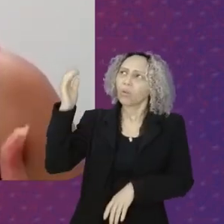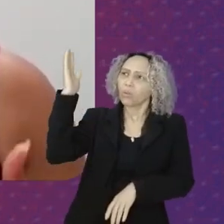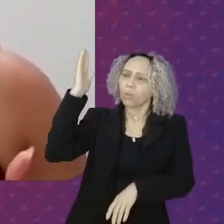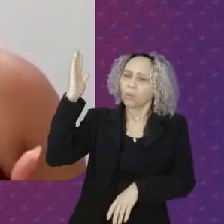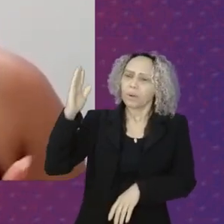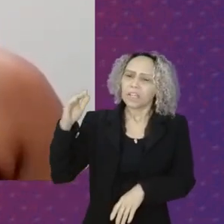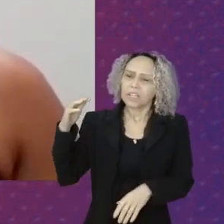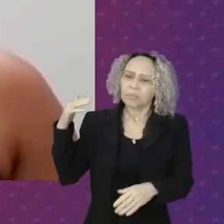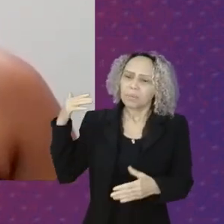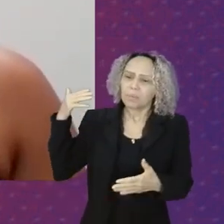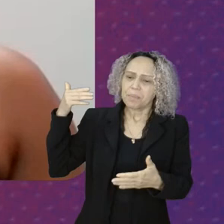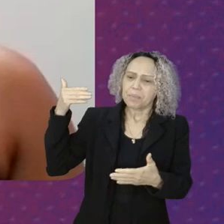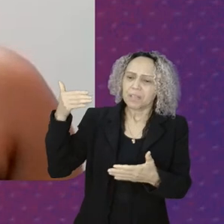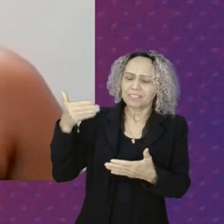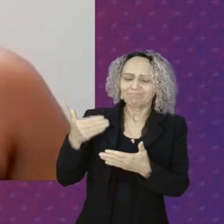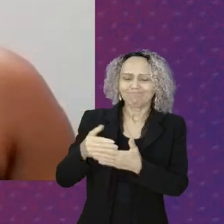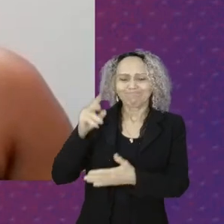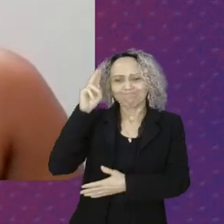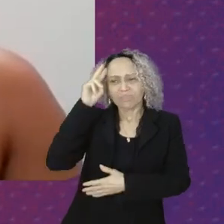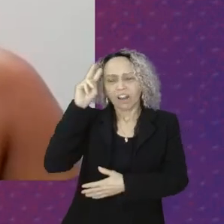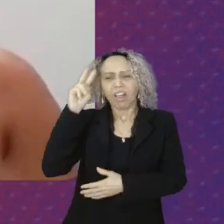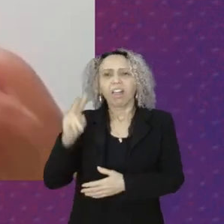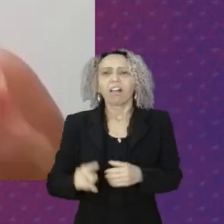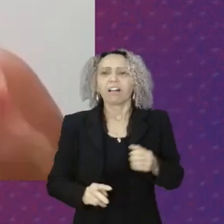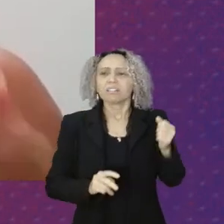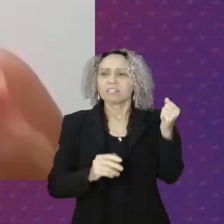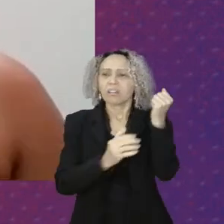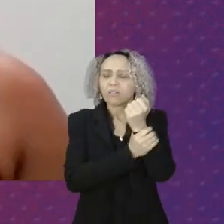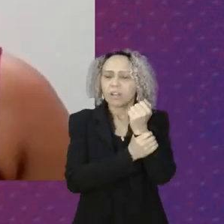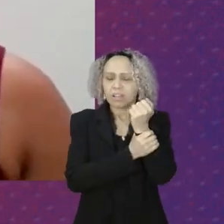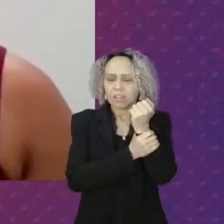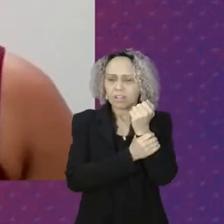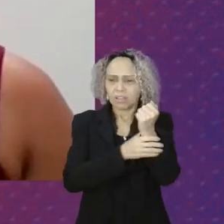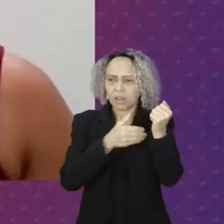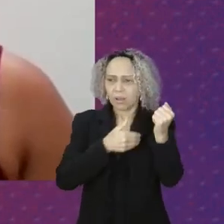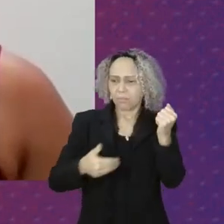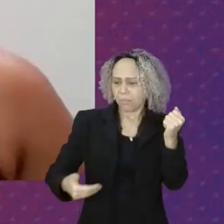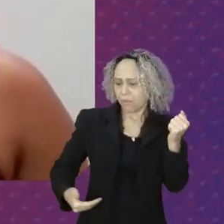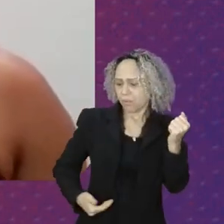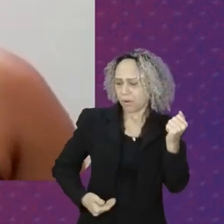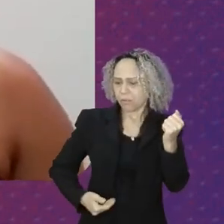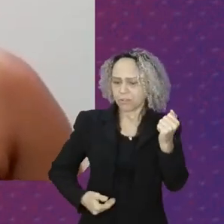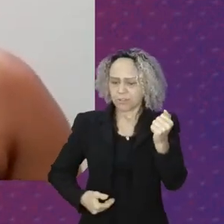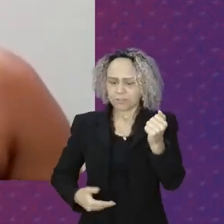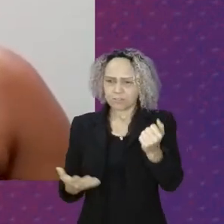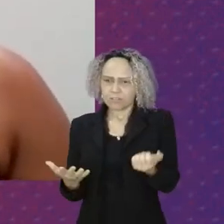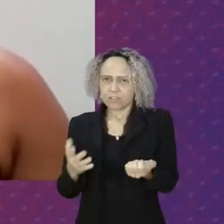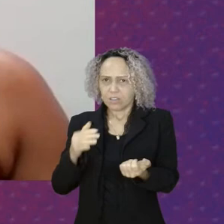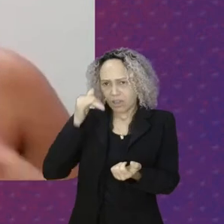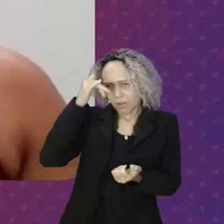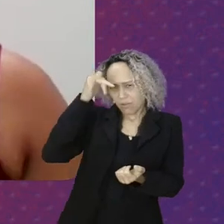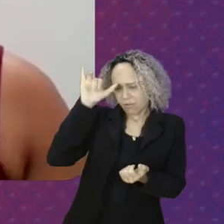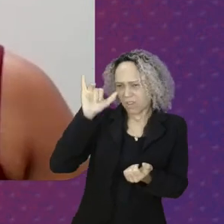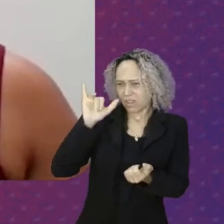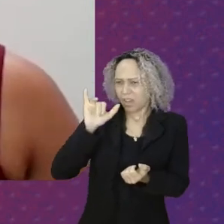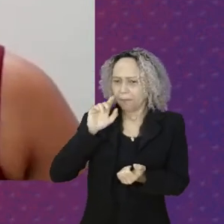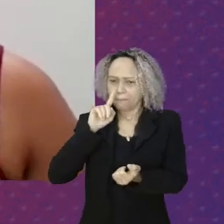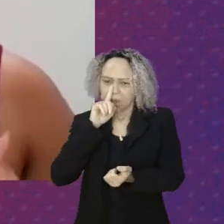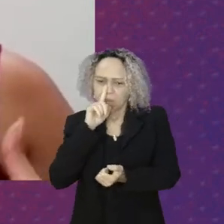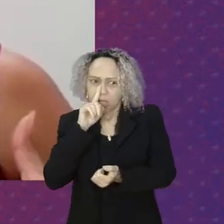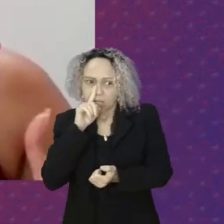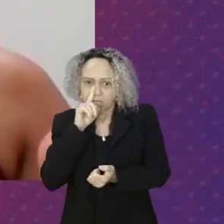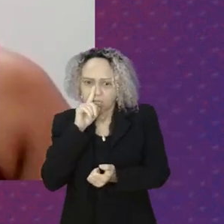e entende a segurança pública numa perspectiva da manutenção da ordem, prevenção de risco, e isso aliado